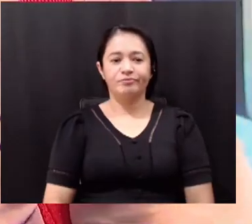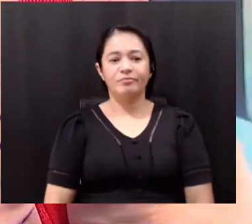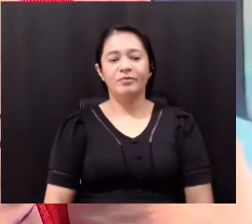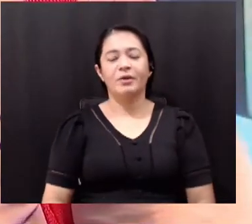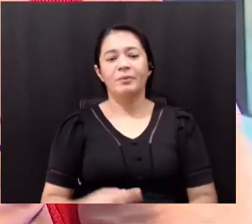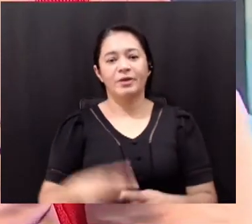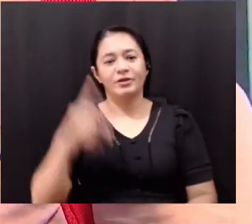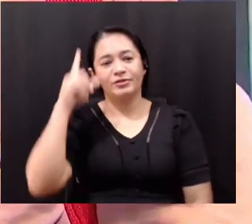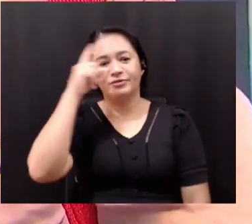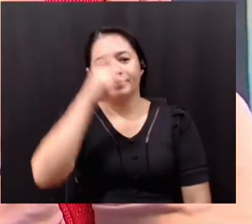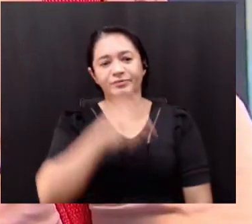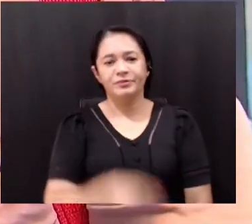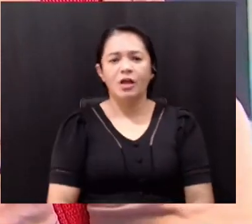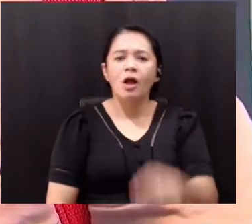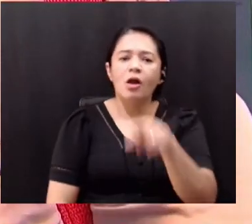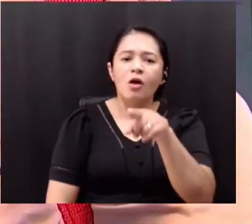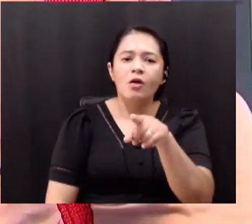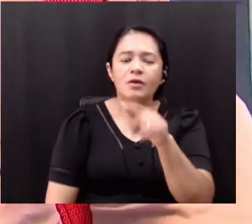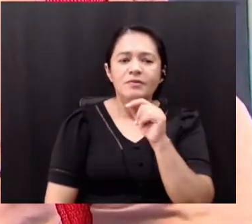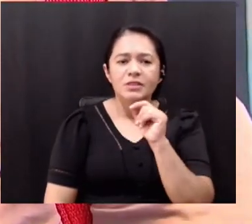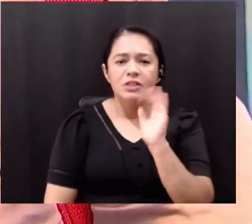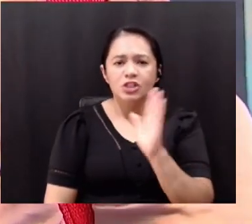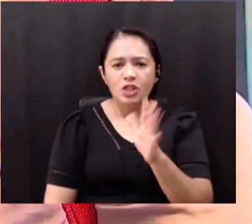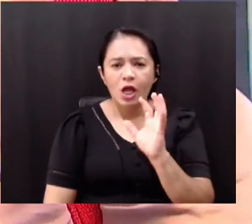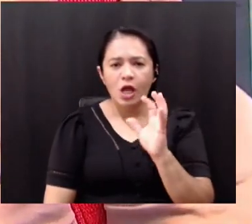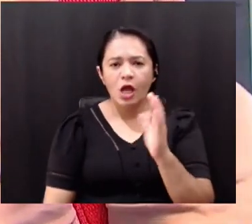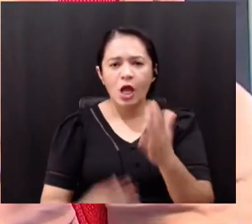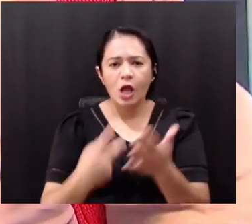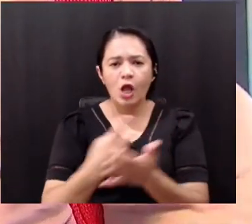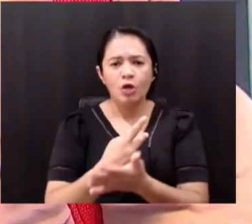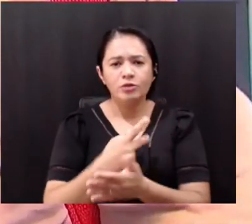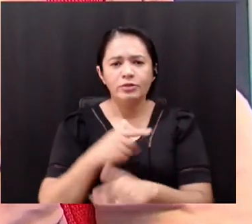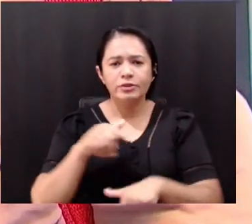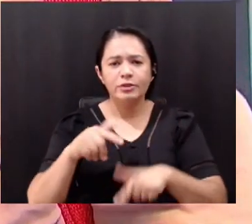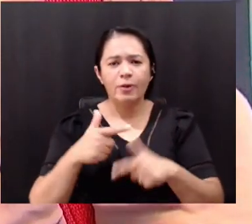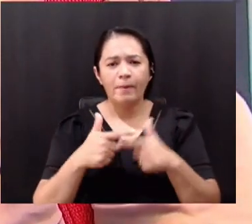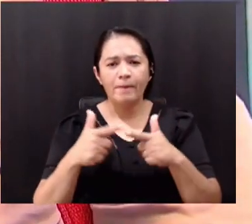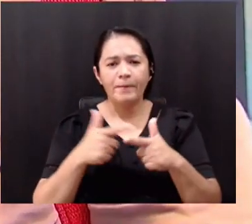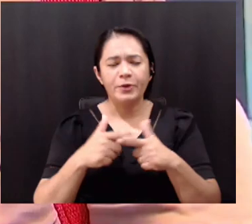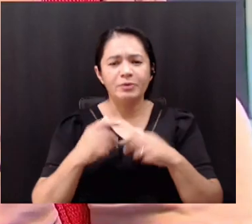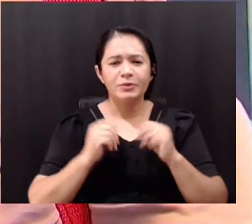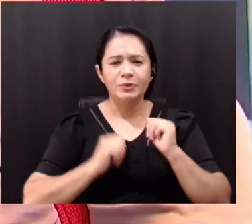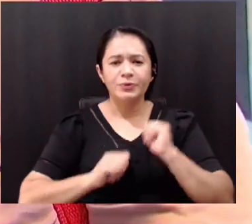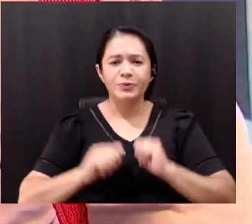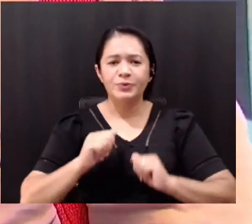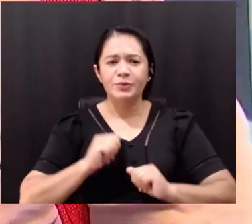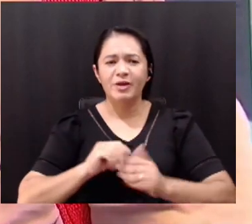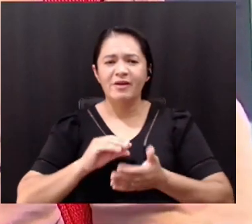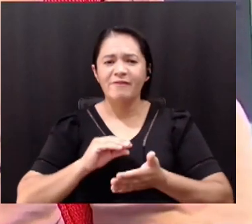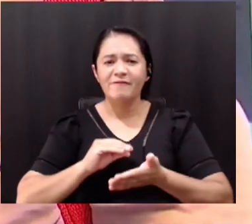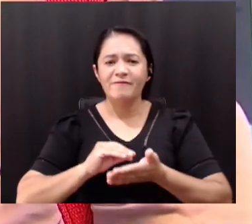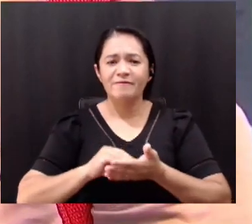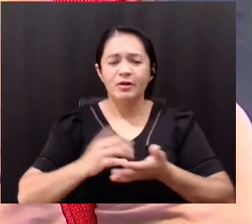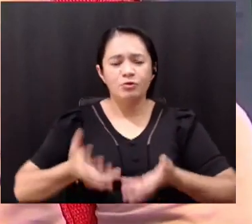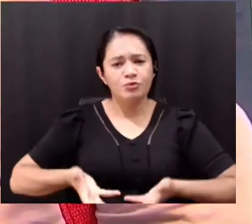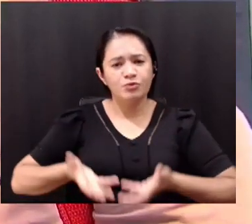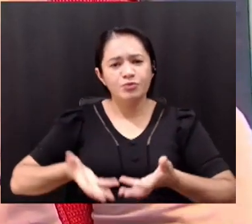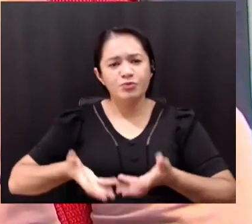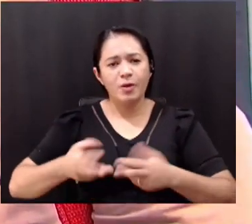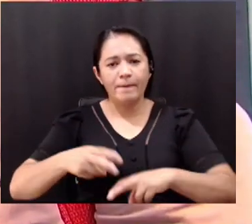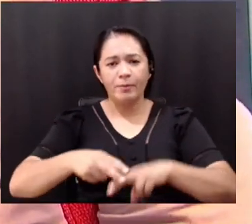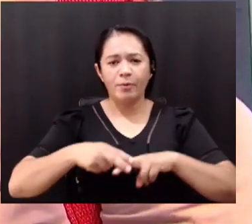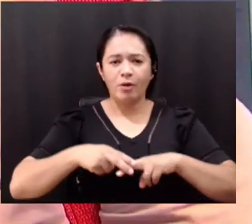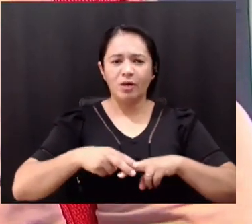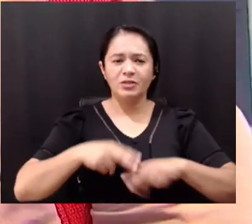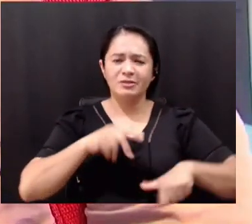Você, assim, já teve aí algum problema de ansiedade, de falta de motivação por conta de trabalhar, não só agora, né?